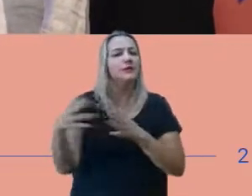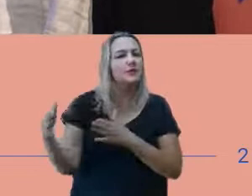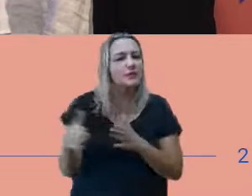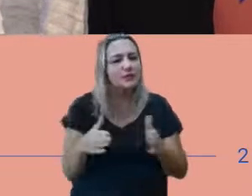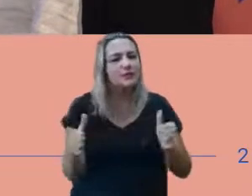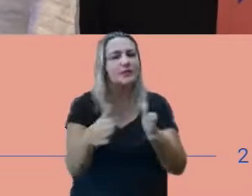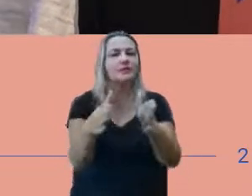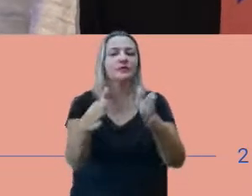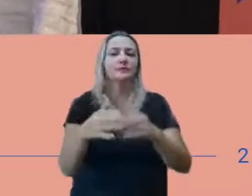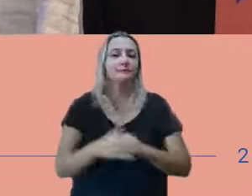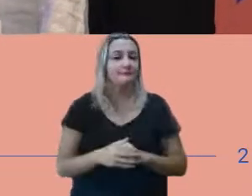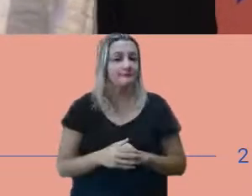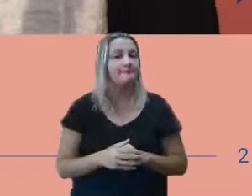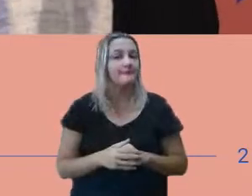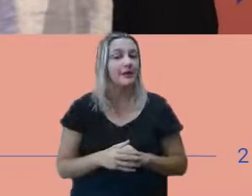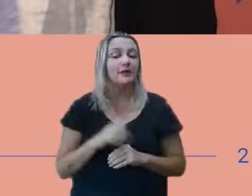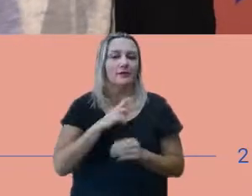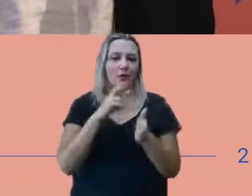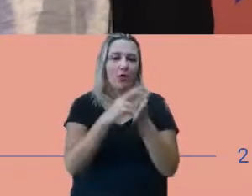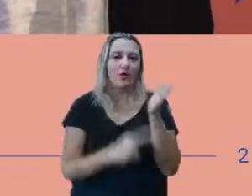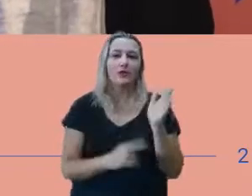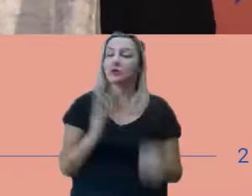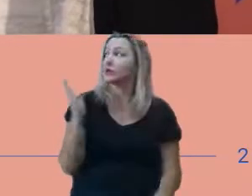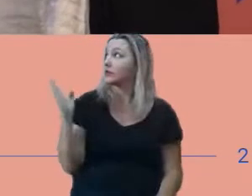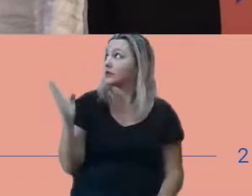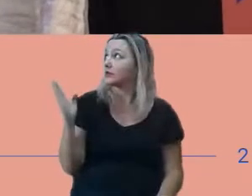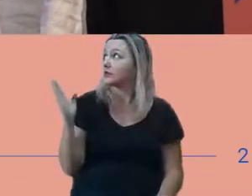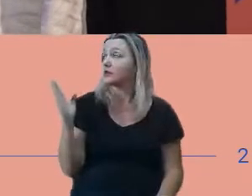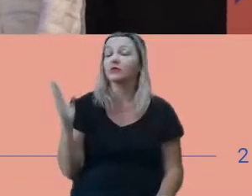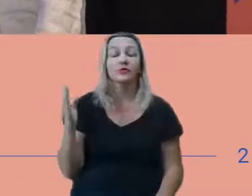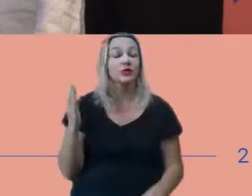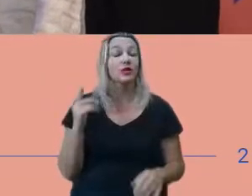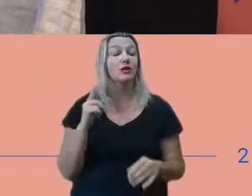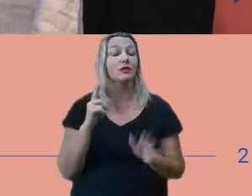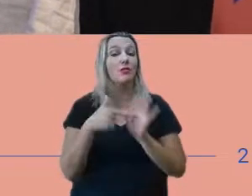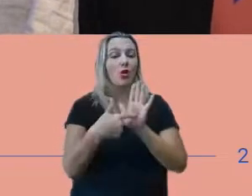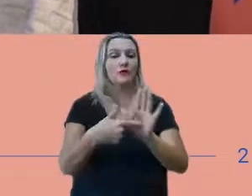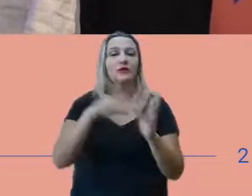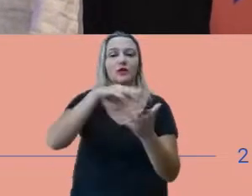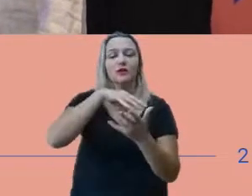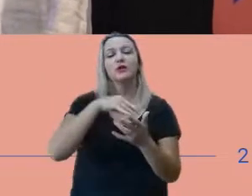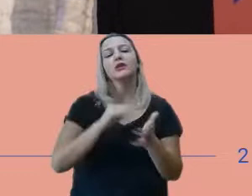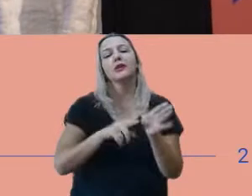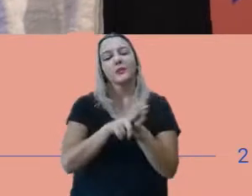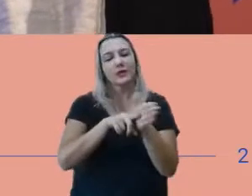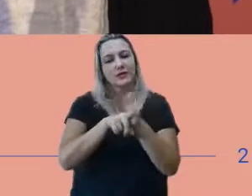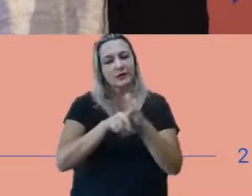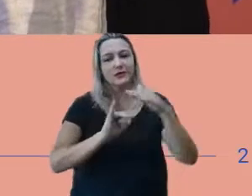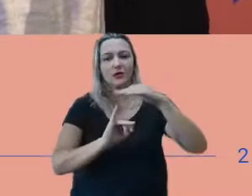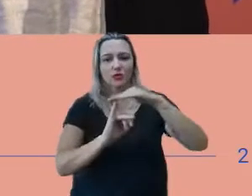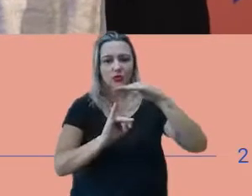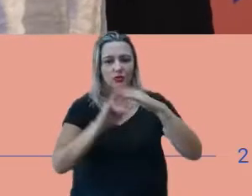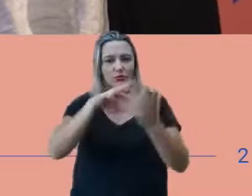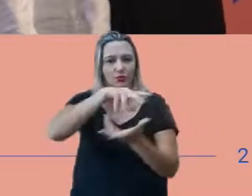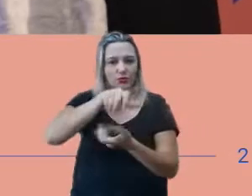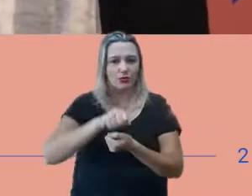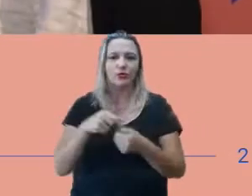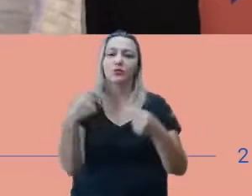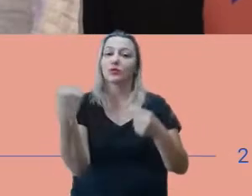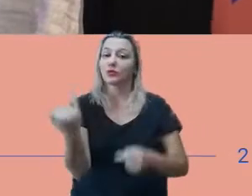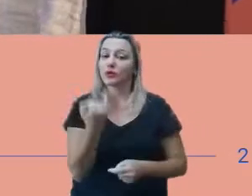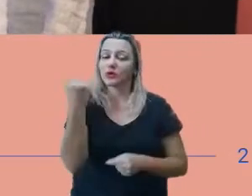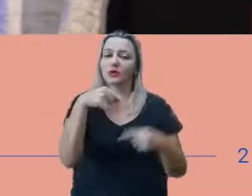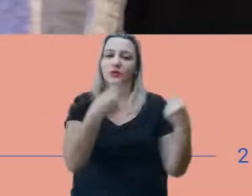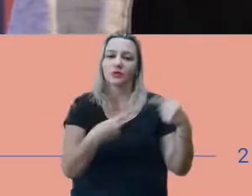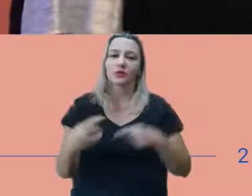só um relatório que saiu aqui do ônibus sol insistiu falando aqui da importância agora dessa discussão na